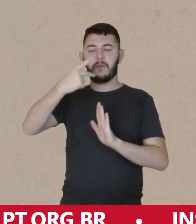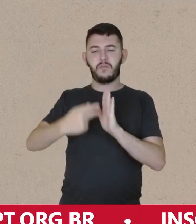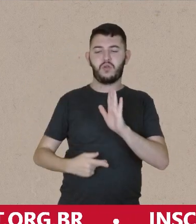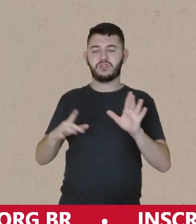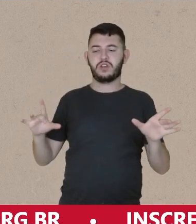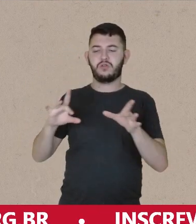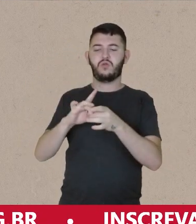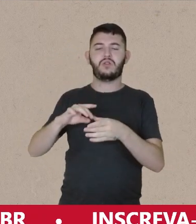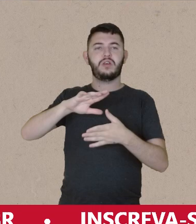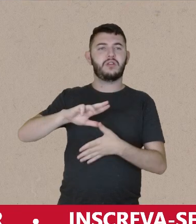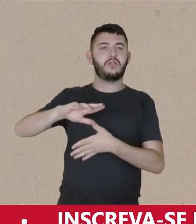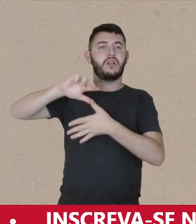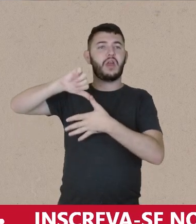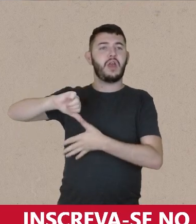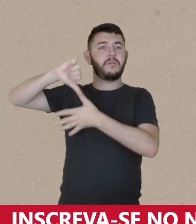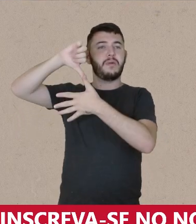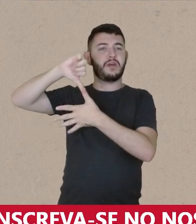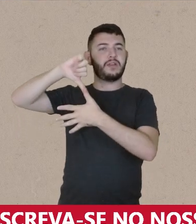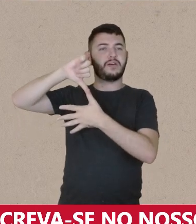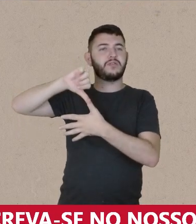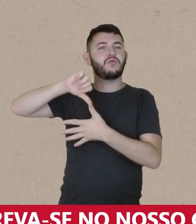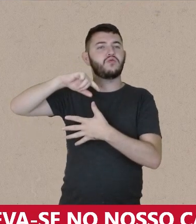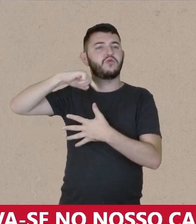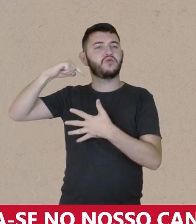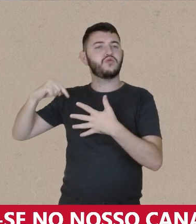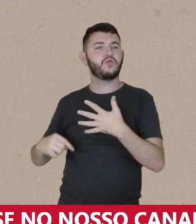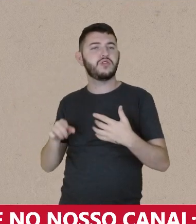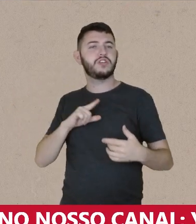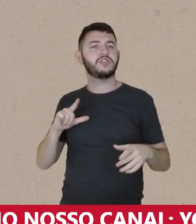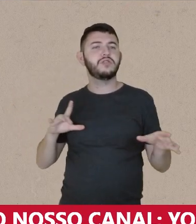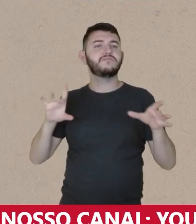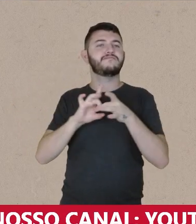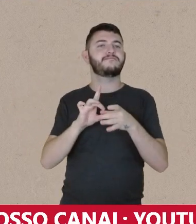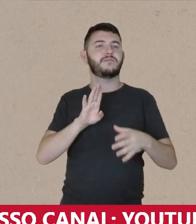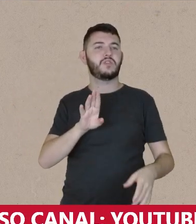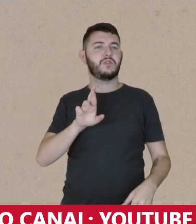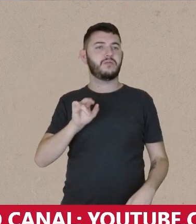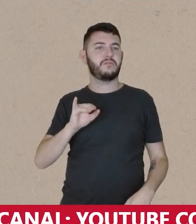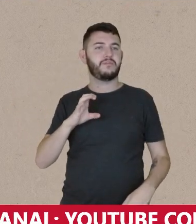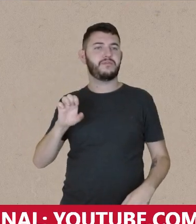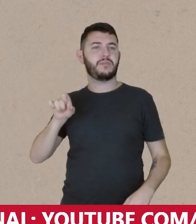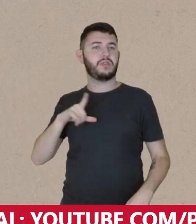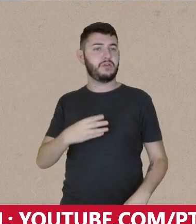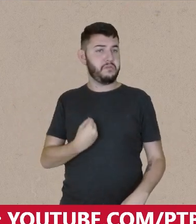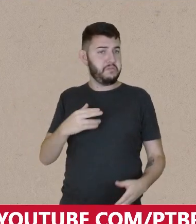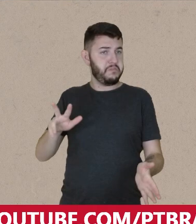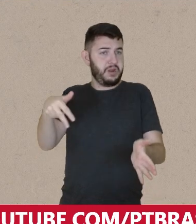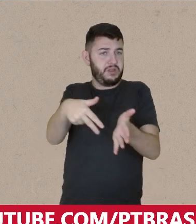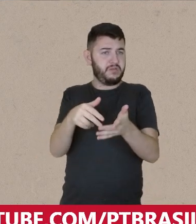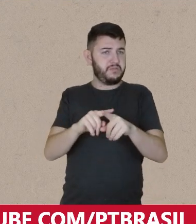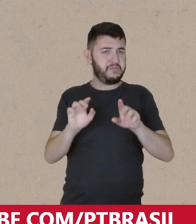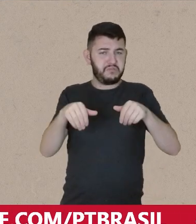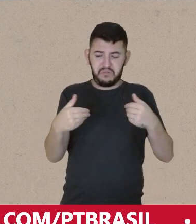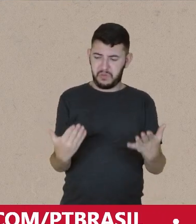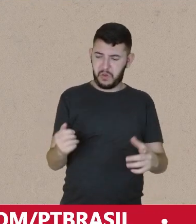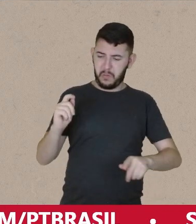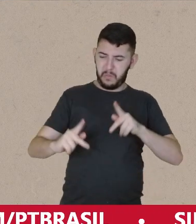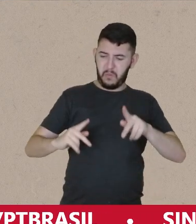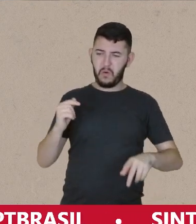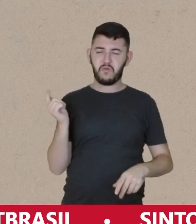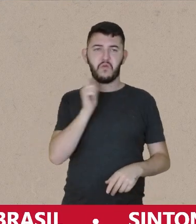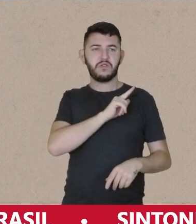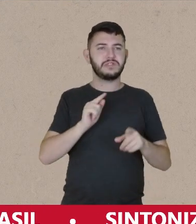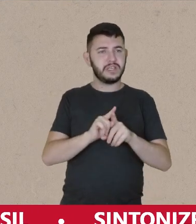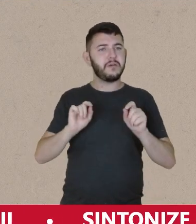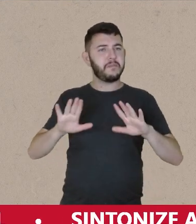os BRICS, tinha presença e voz no mundo. E aqui o povo ocupou seu lugar, no orçamento, como diz o nosso